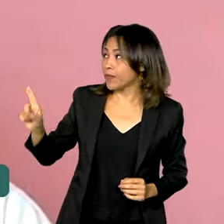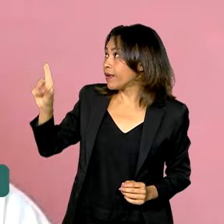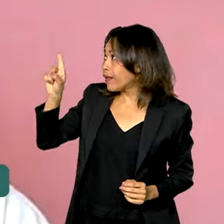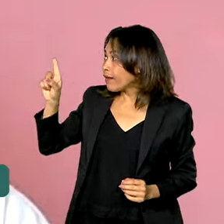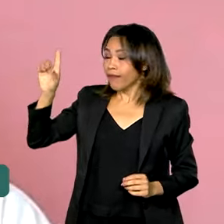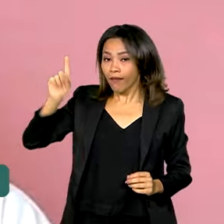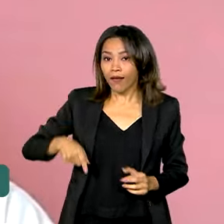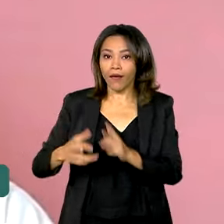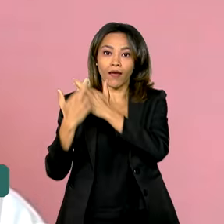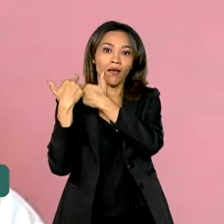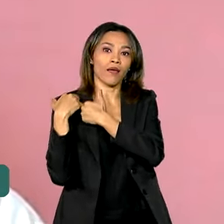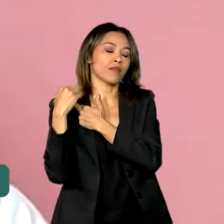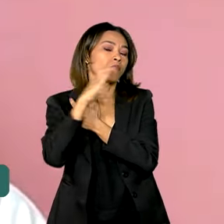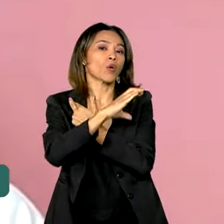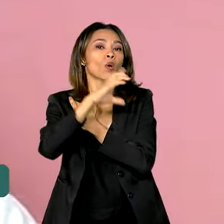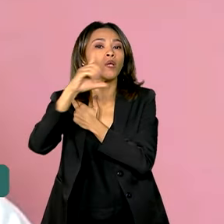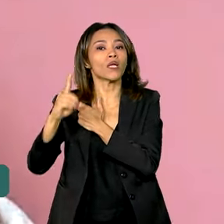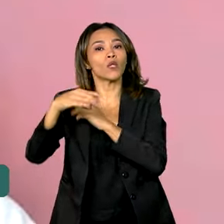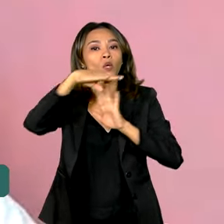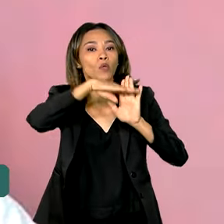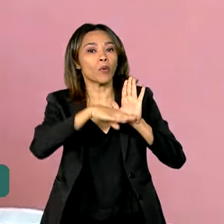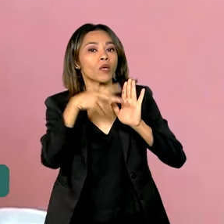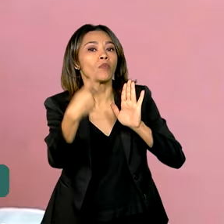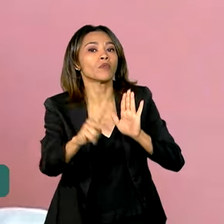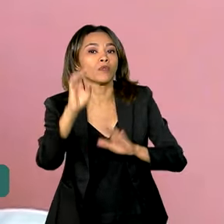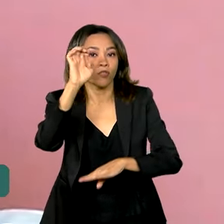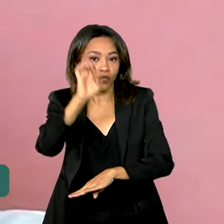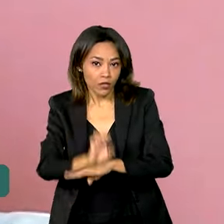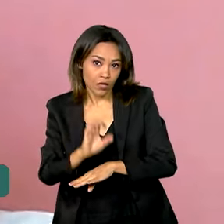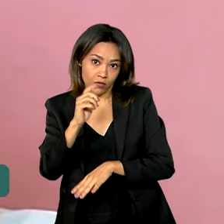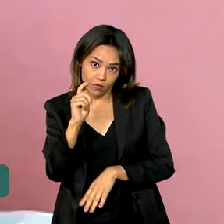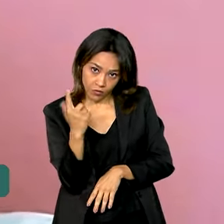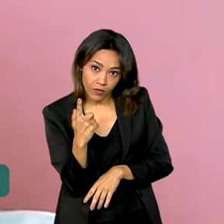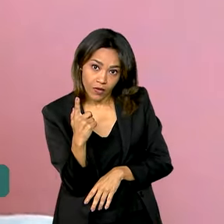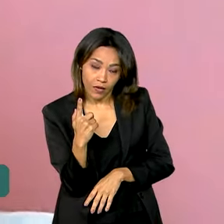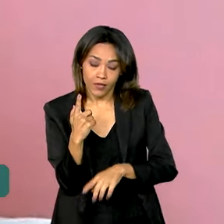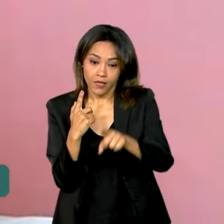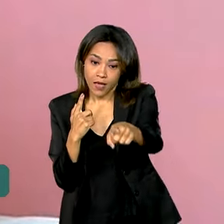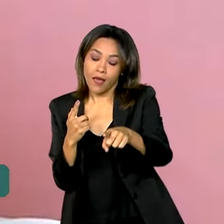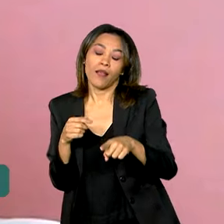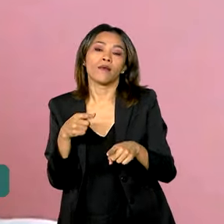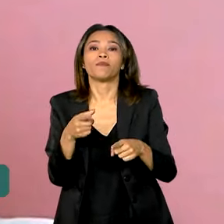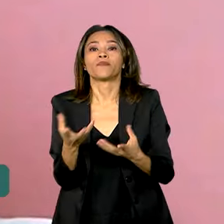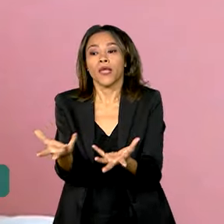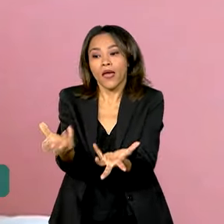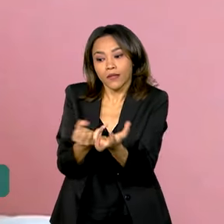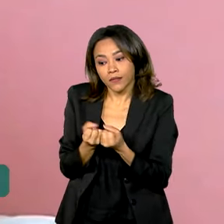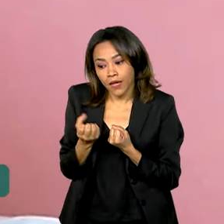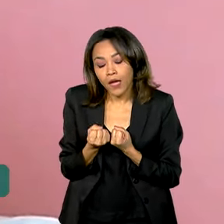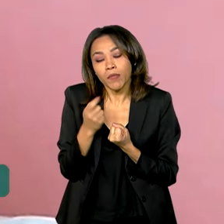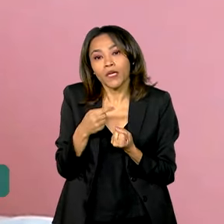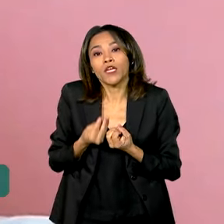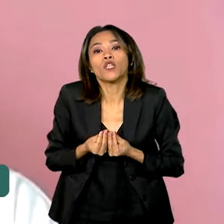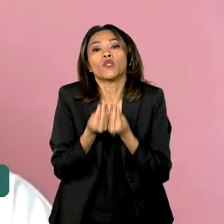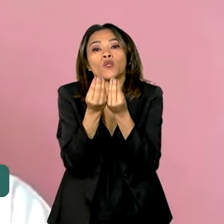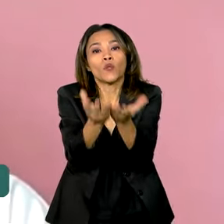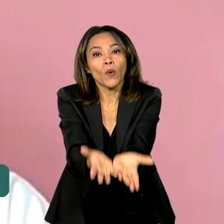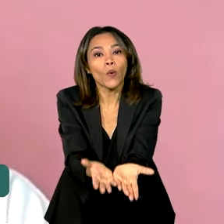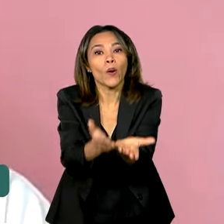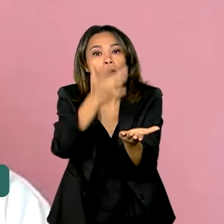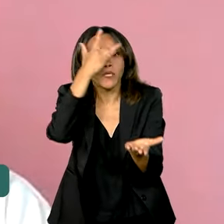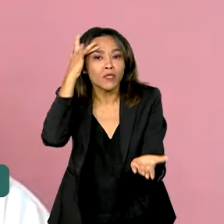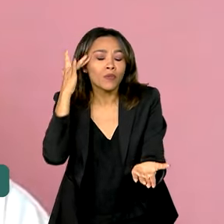do projeto Absorver, no estado de Goiás. A instituição arrecada e doa absorventes a pessoas em situação